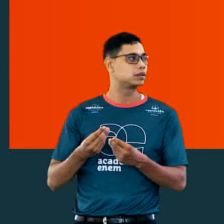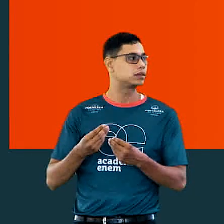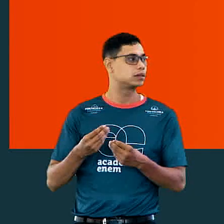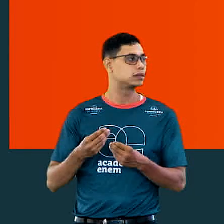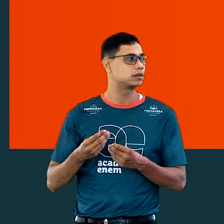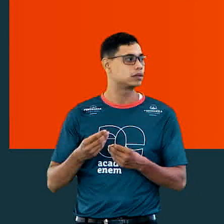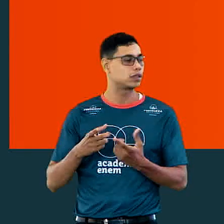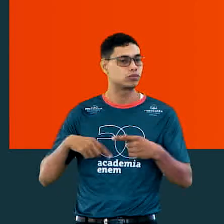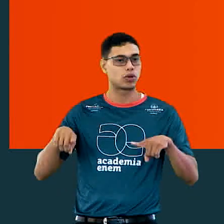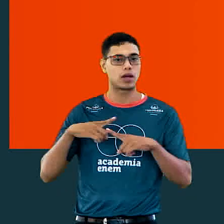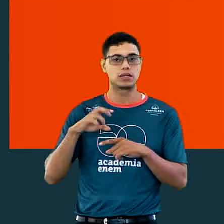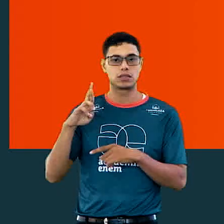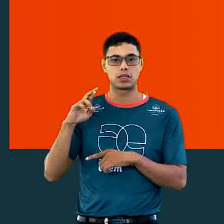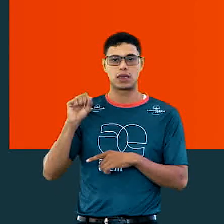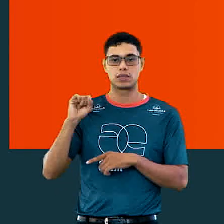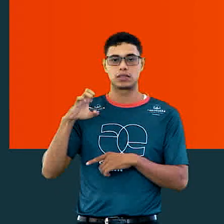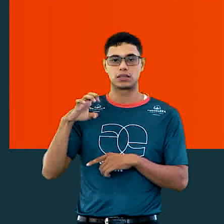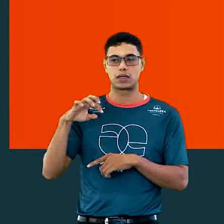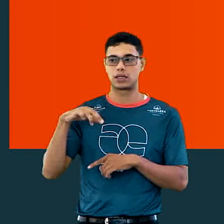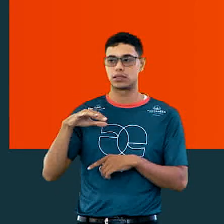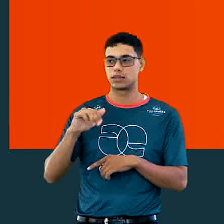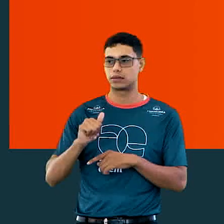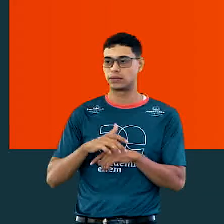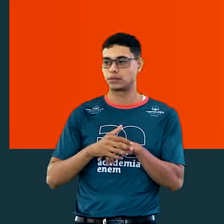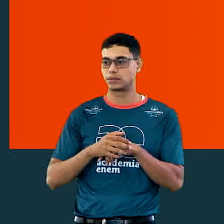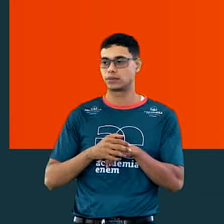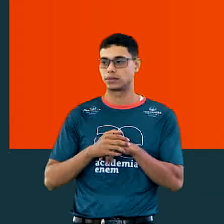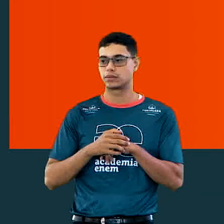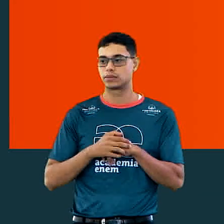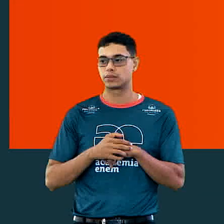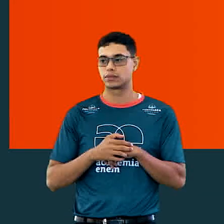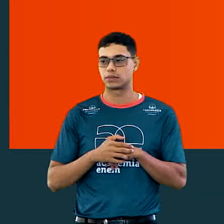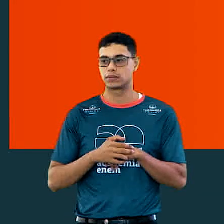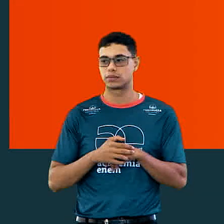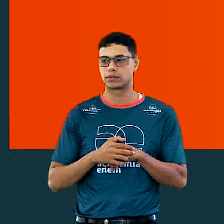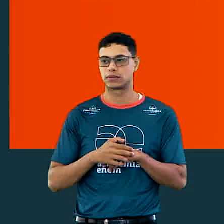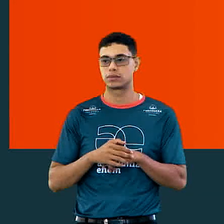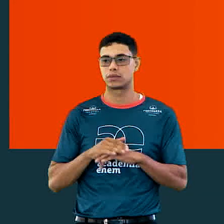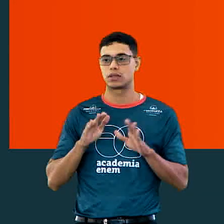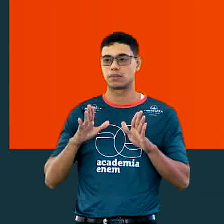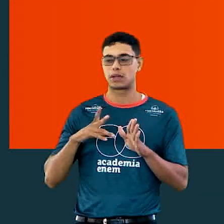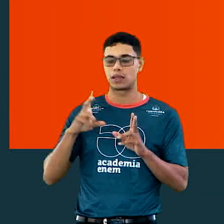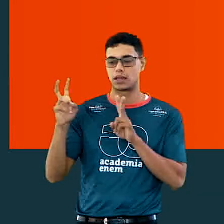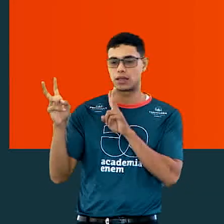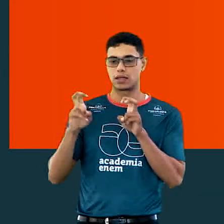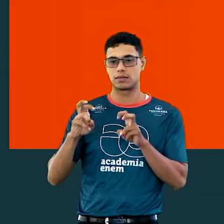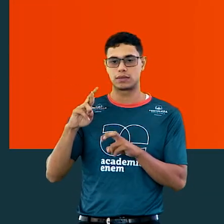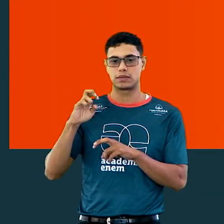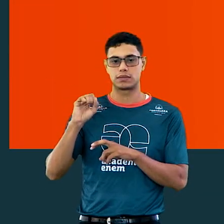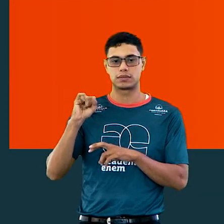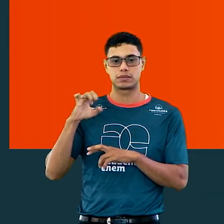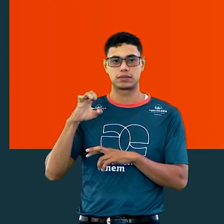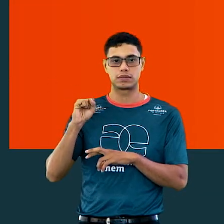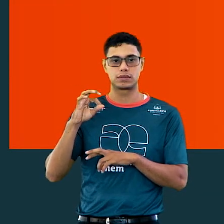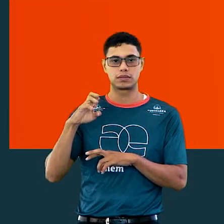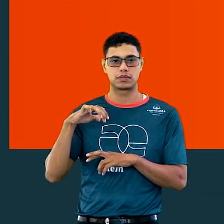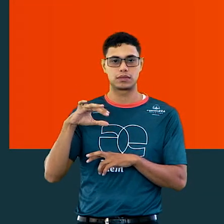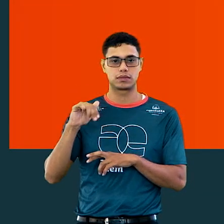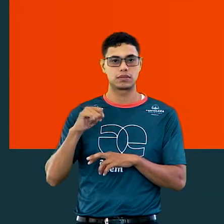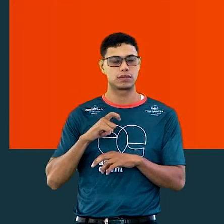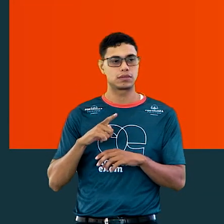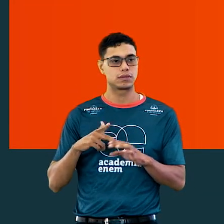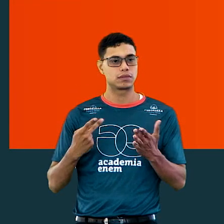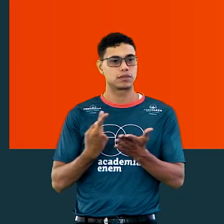nossa resistência. Mas vem cá, pessoal. Quando nós falamos de resistência, os nossos